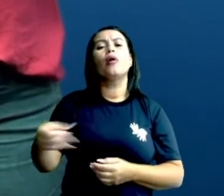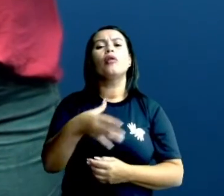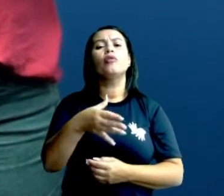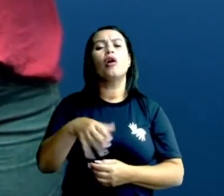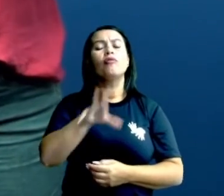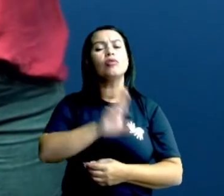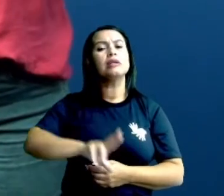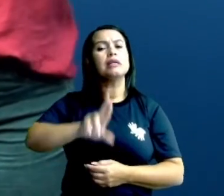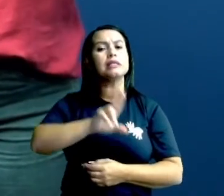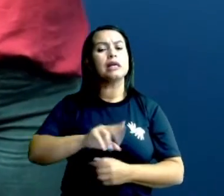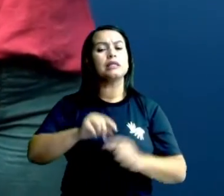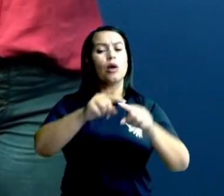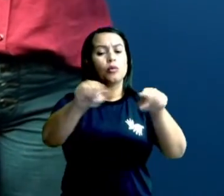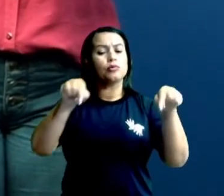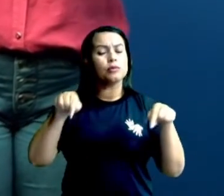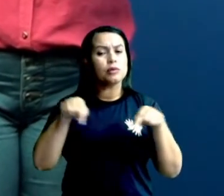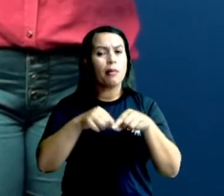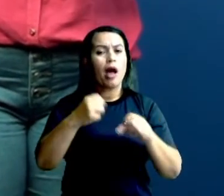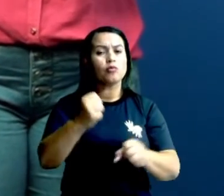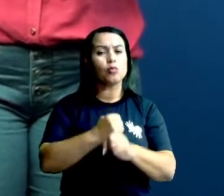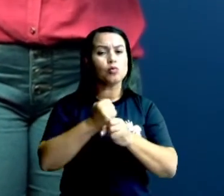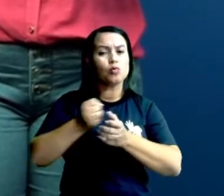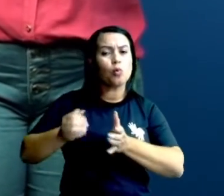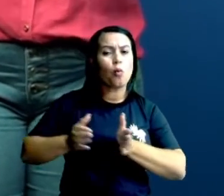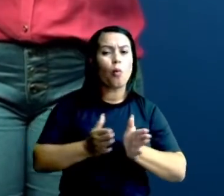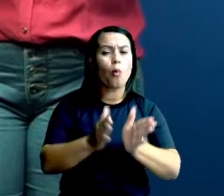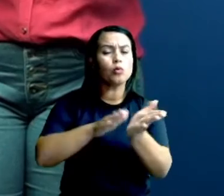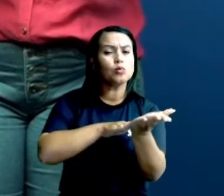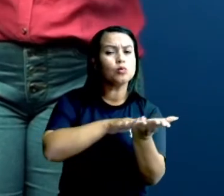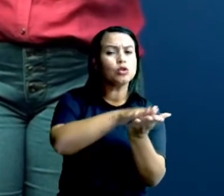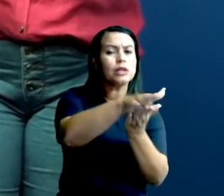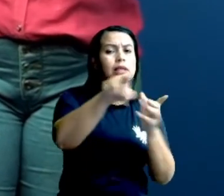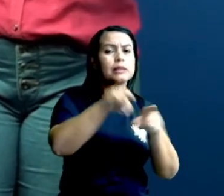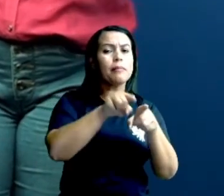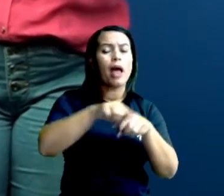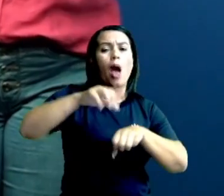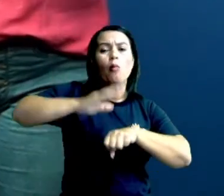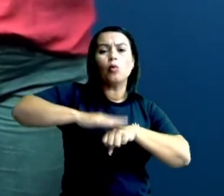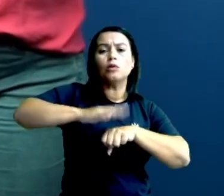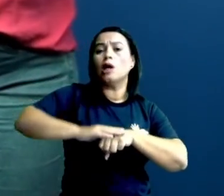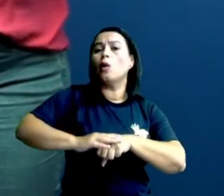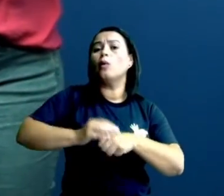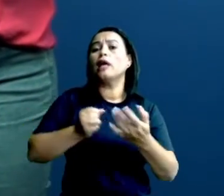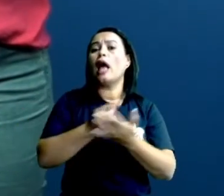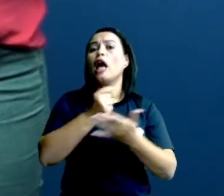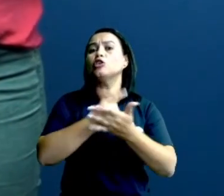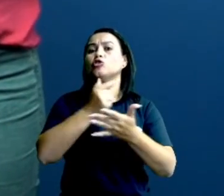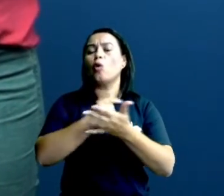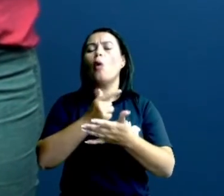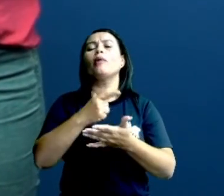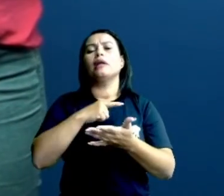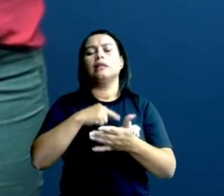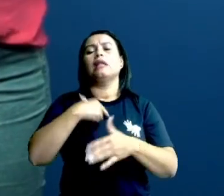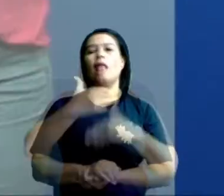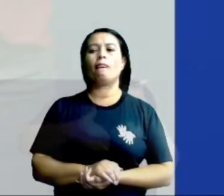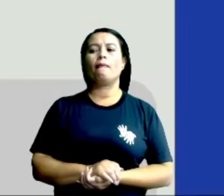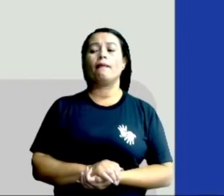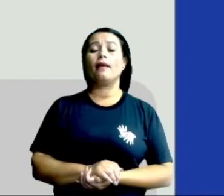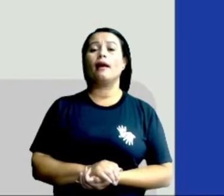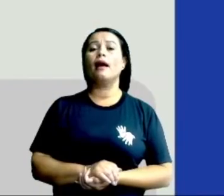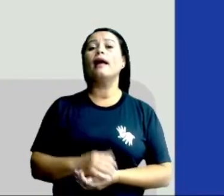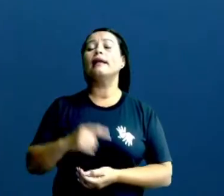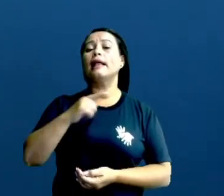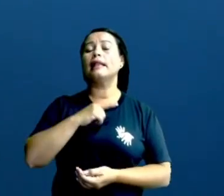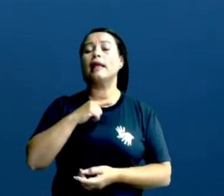do espaço, construção de estrada, incentiva a produção e ao consumo, né? Aí começa realmente o processo de urbanização. E